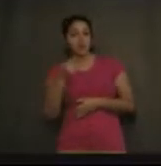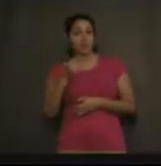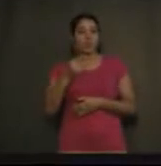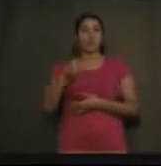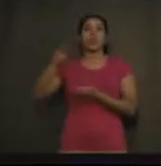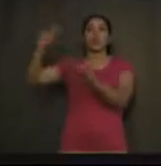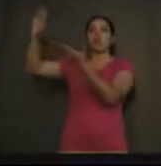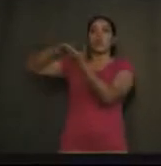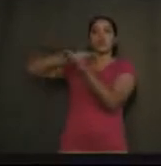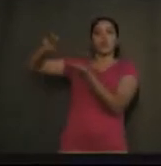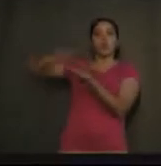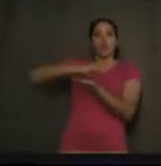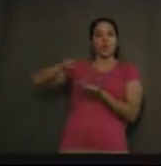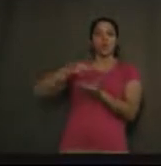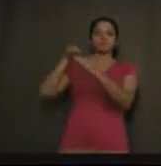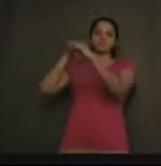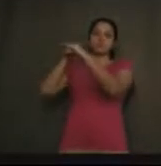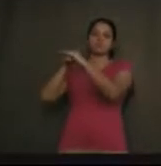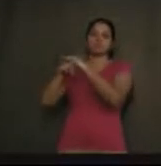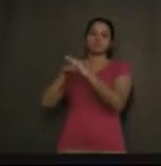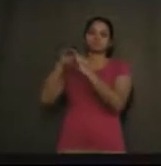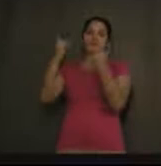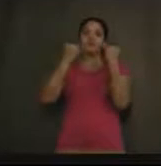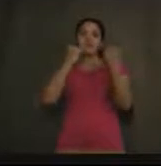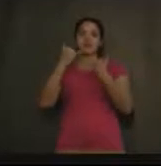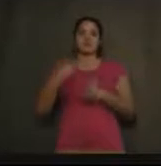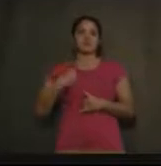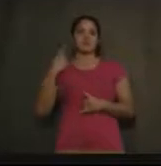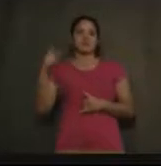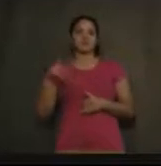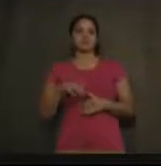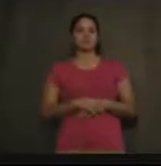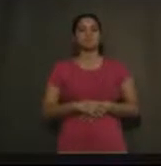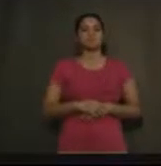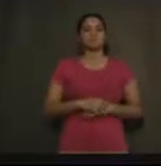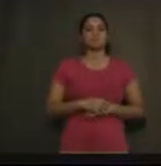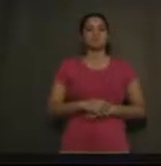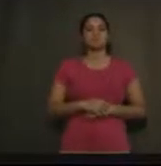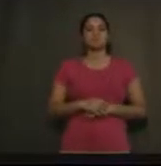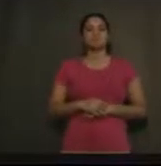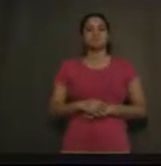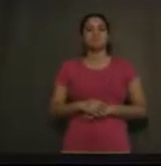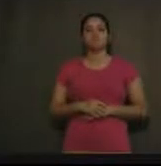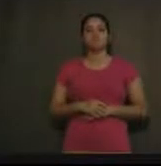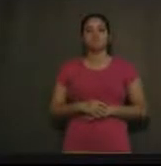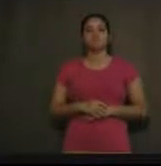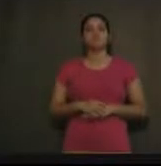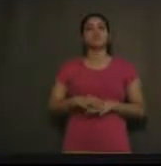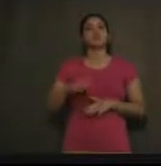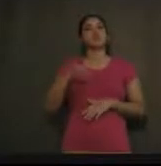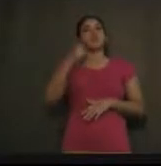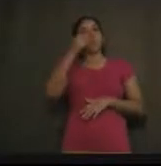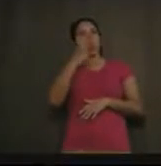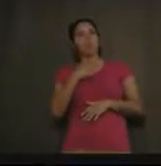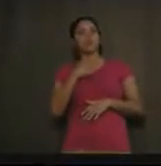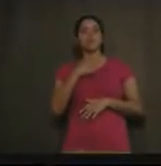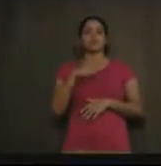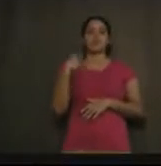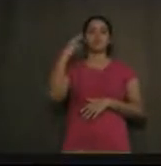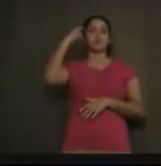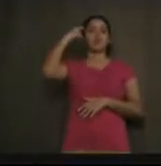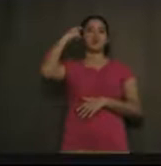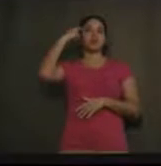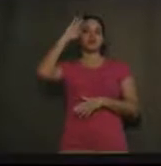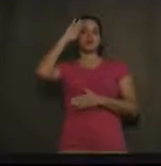por Mittag-Leffler ao longo da vida dele. Acredita-se que tenha sido ele, Mittag-Leffler, que era um bom matemático também,